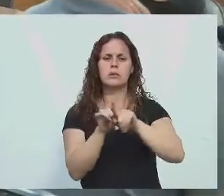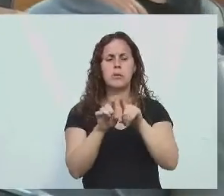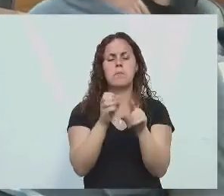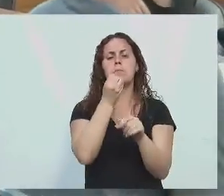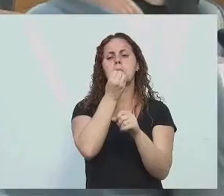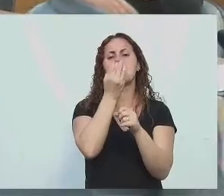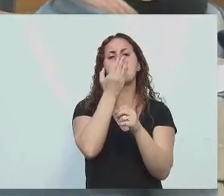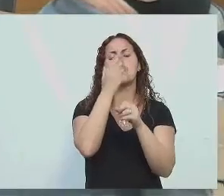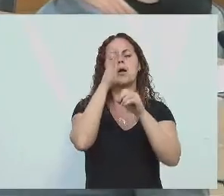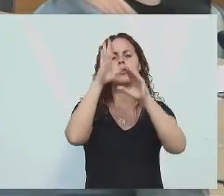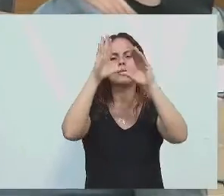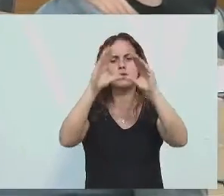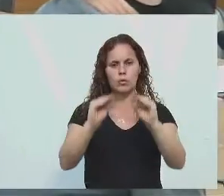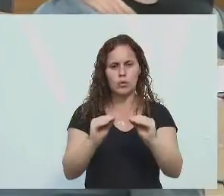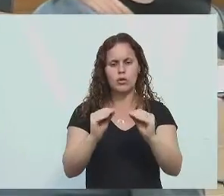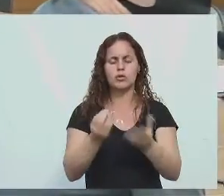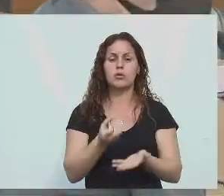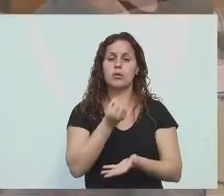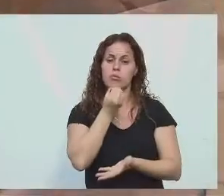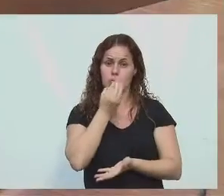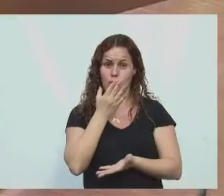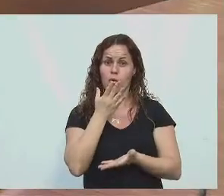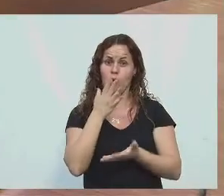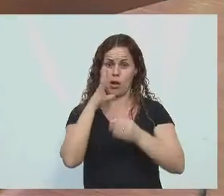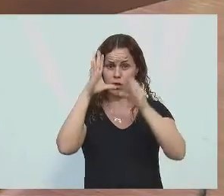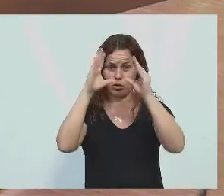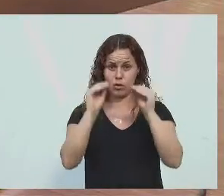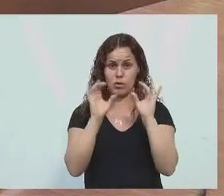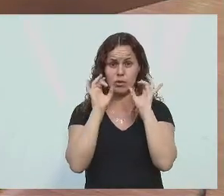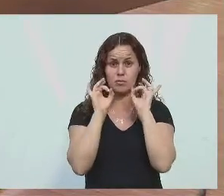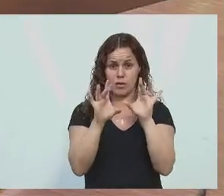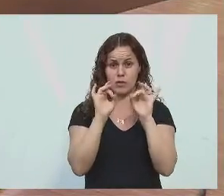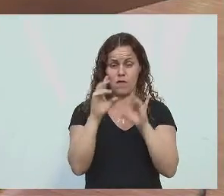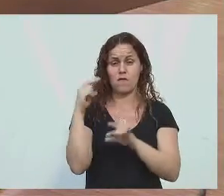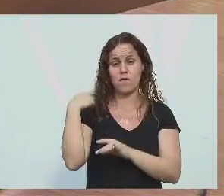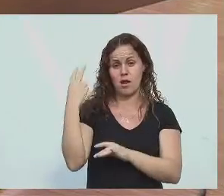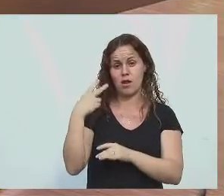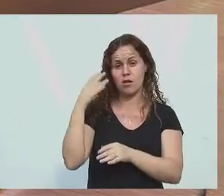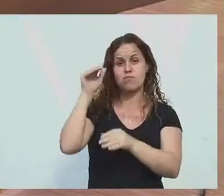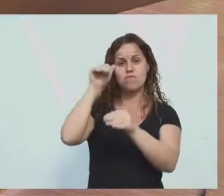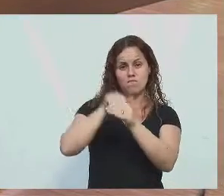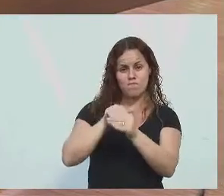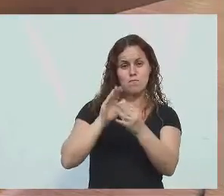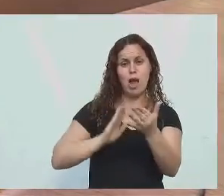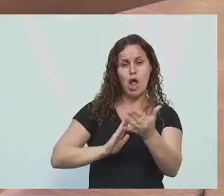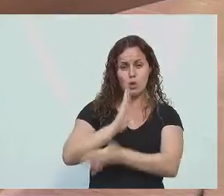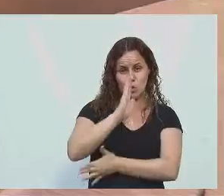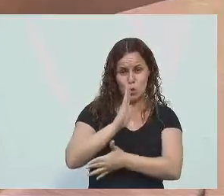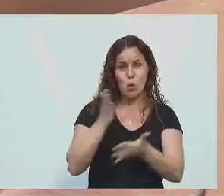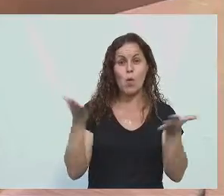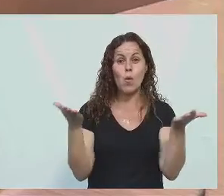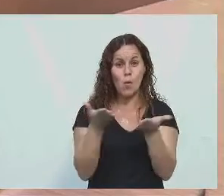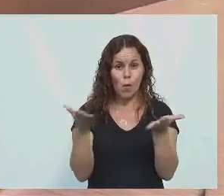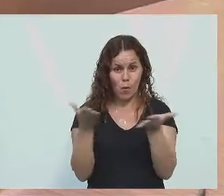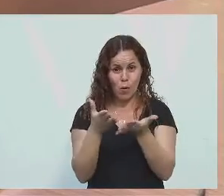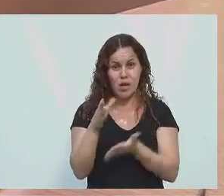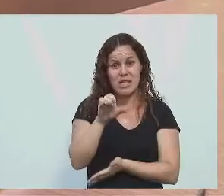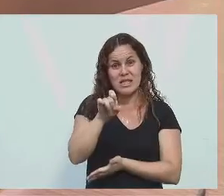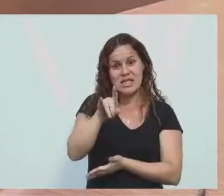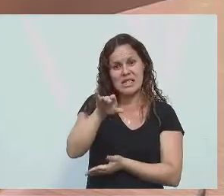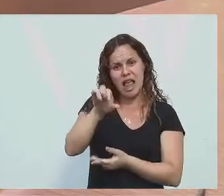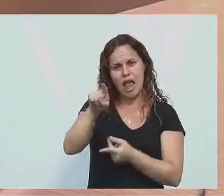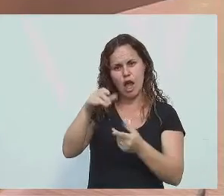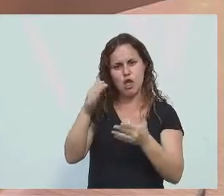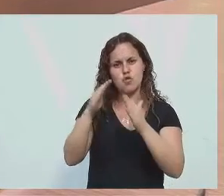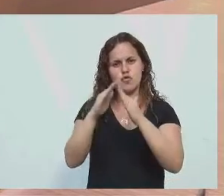noite. O meu boa noite também muito especial para os vereadores eleitos que se encontram aqui hoje, o Sérgio da